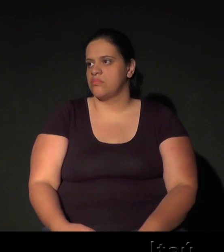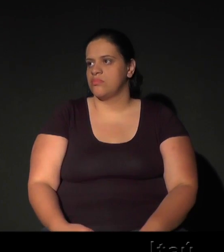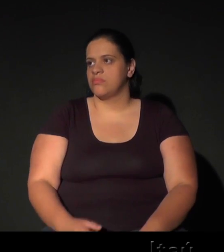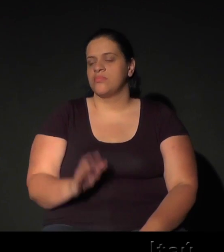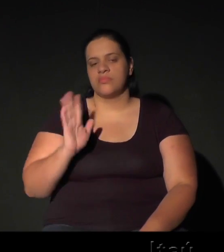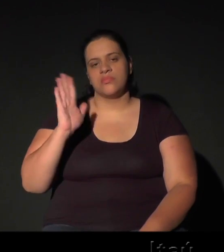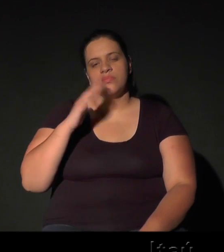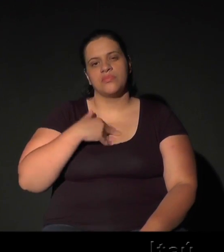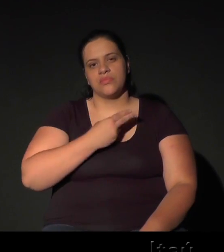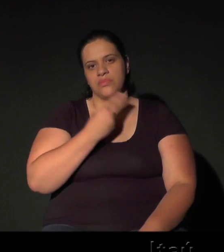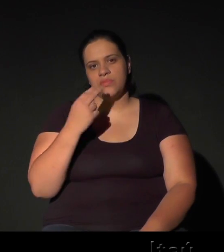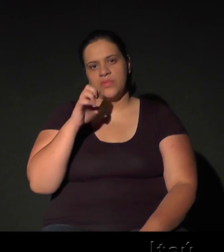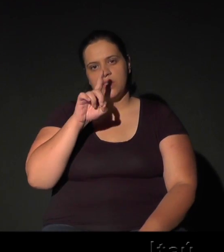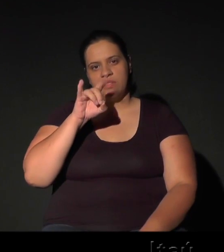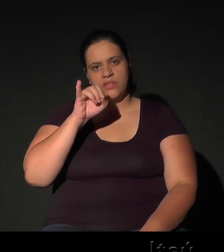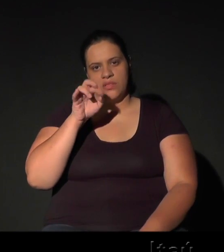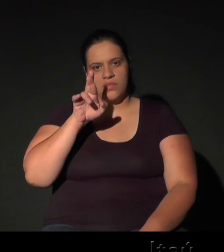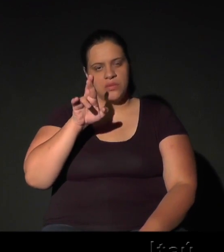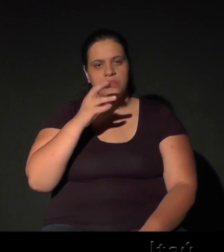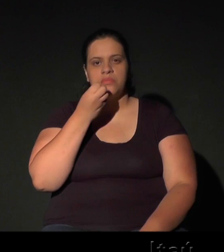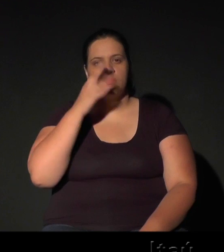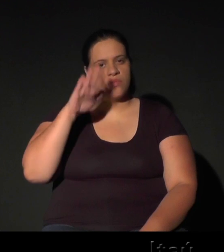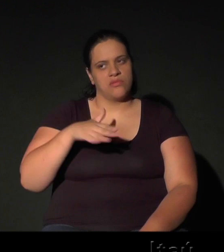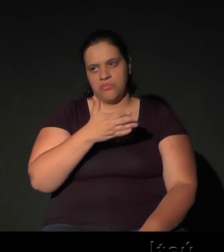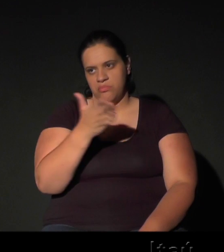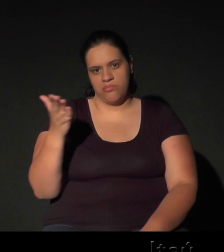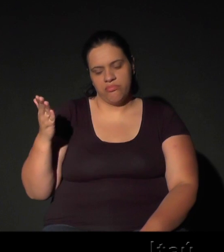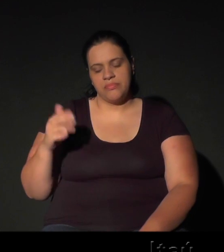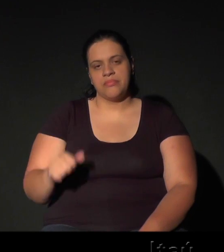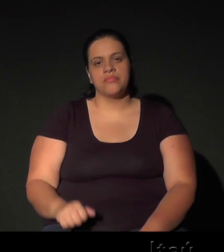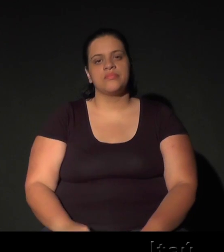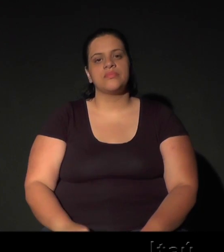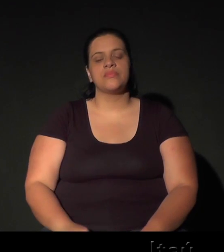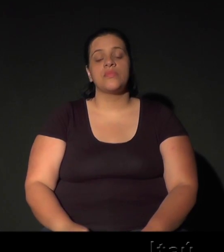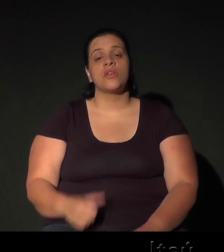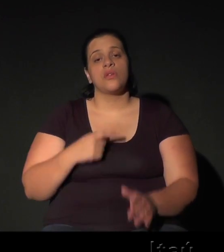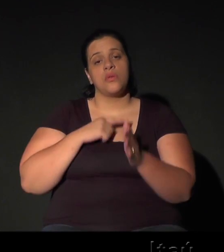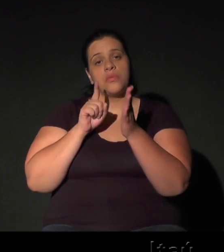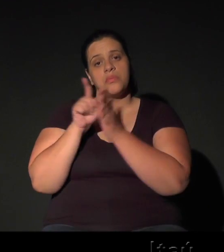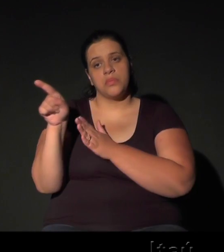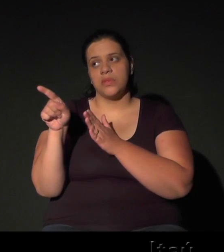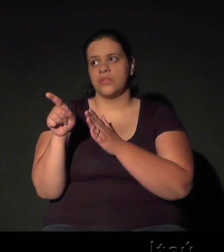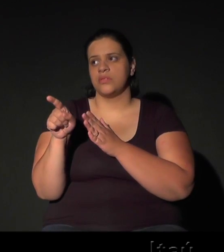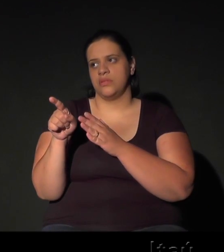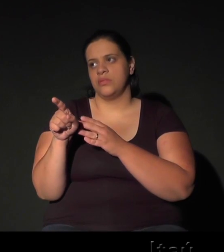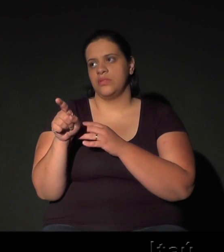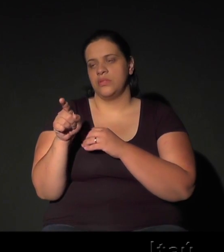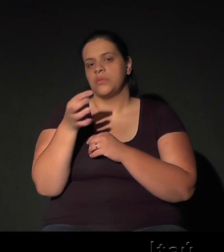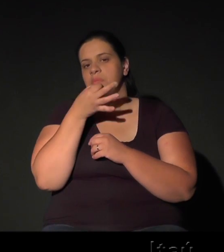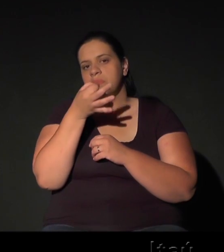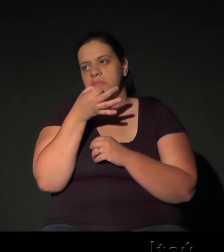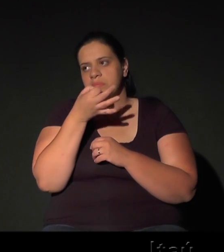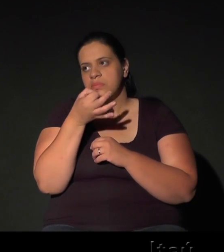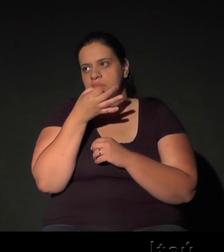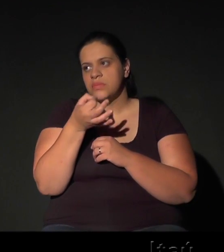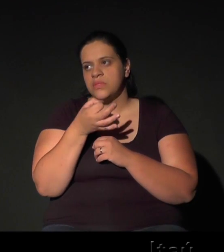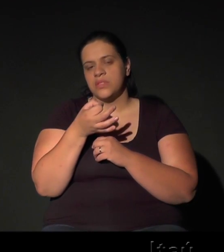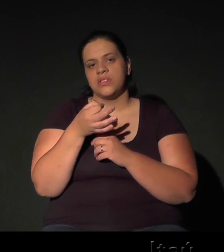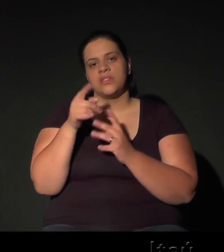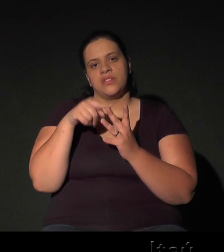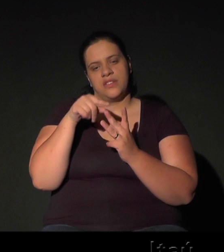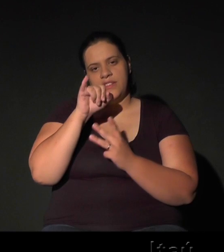bom meu nome é Edir Boa tarde para todo mundo eh a pergunta é comentário para